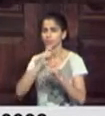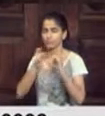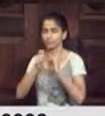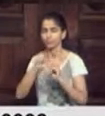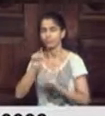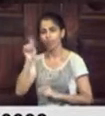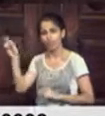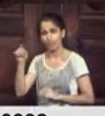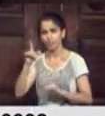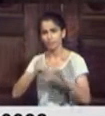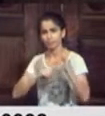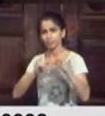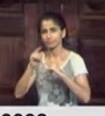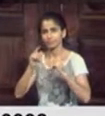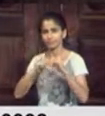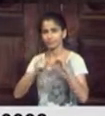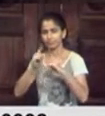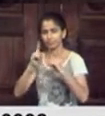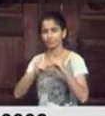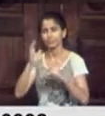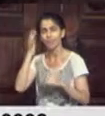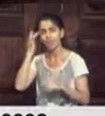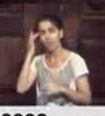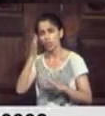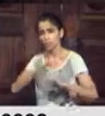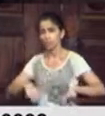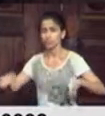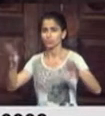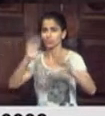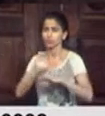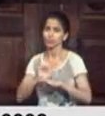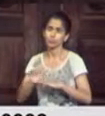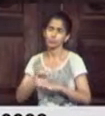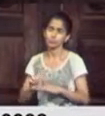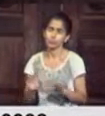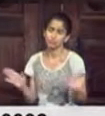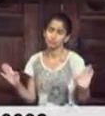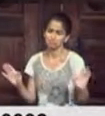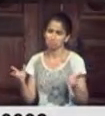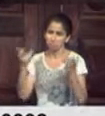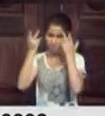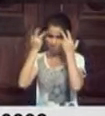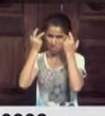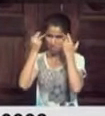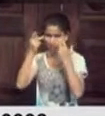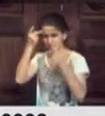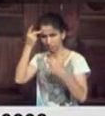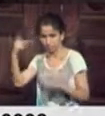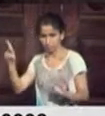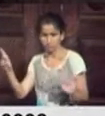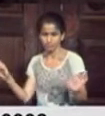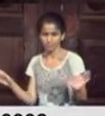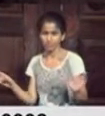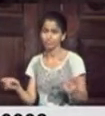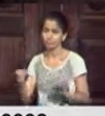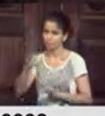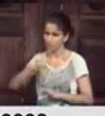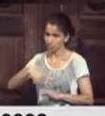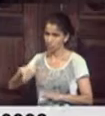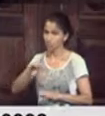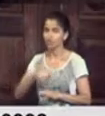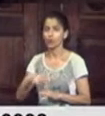governo federal que perdeu a sua razão de ser e que precisa ser urgentemente corrigida por essa Casa. Agora,